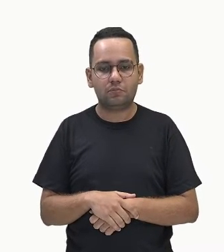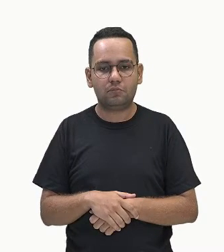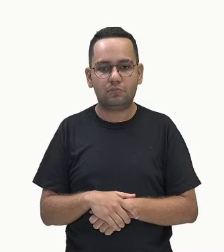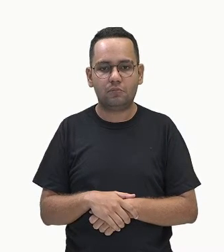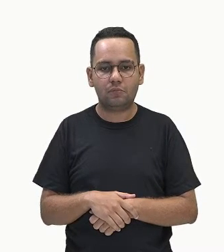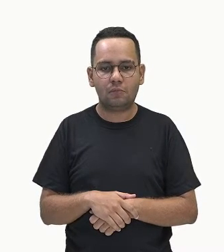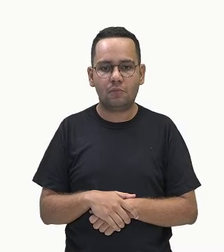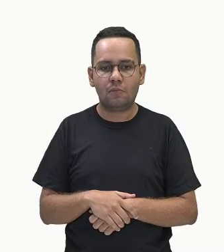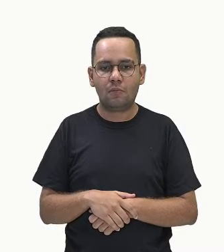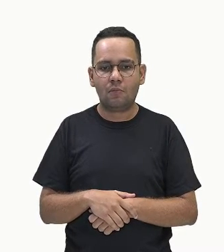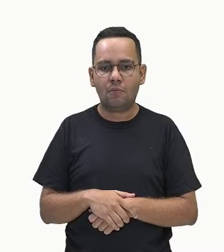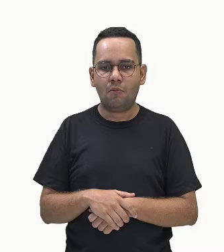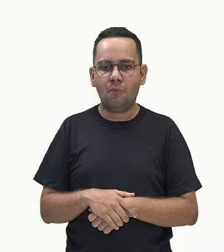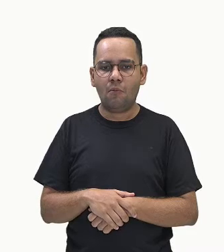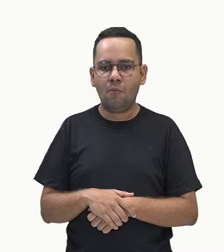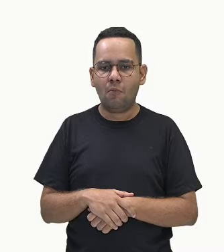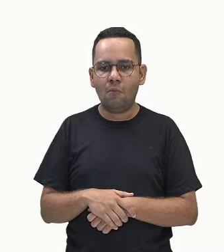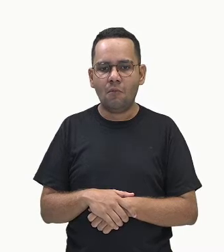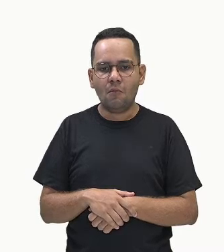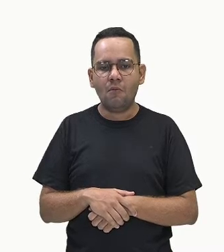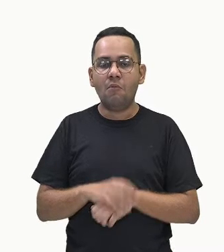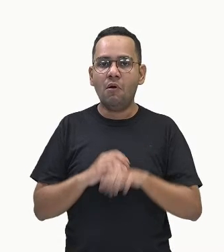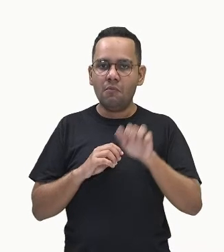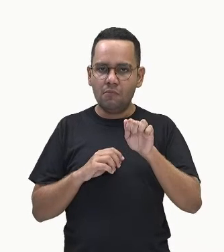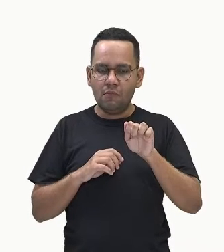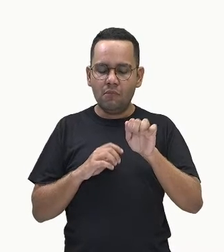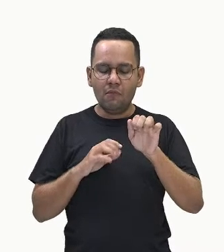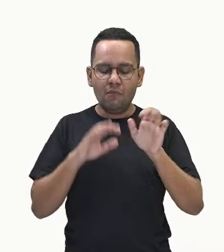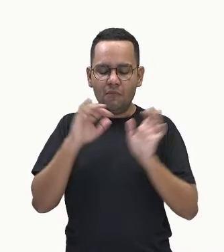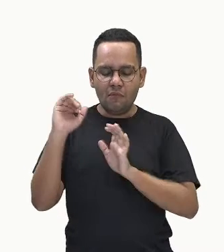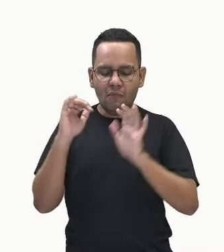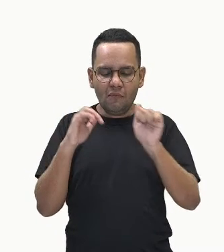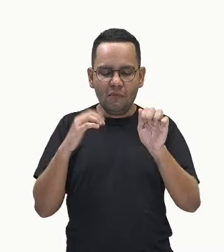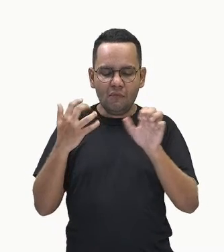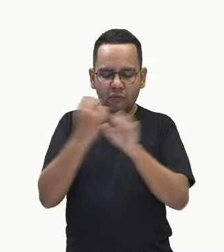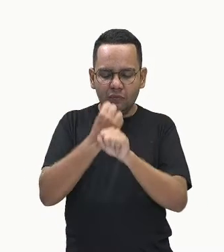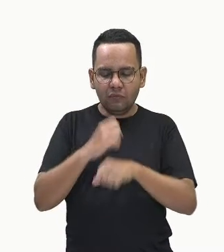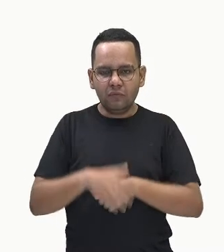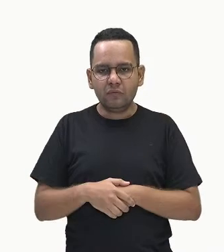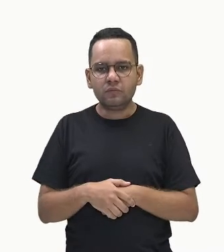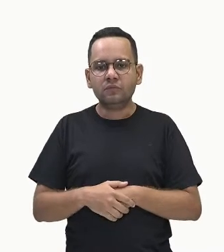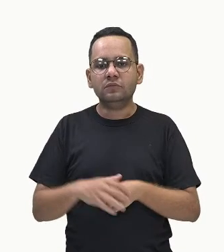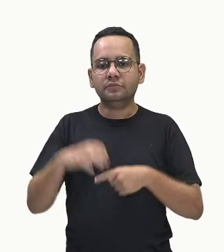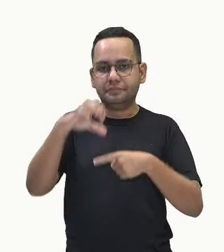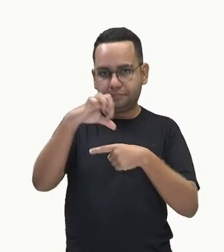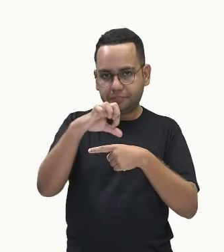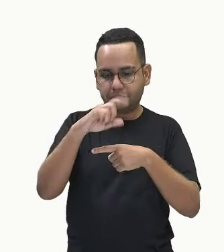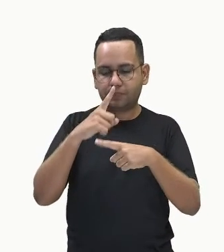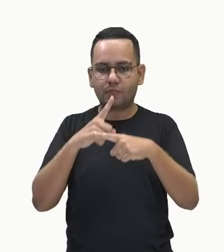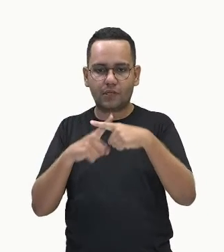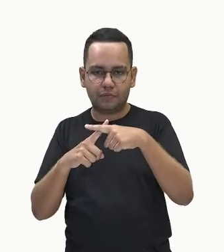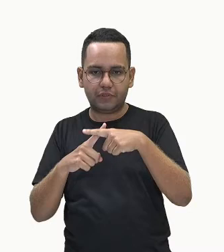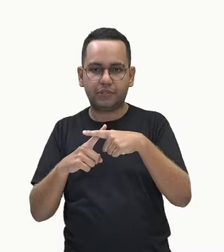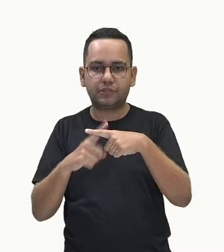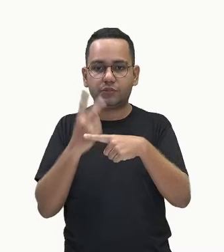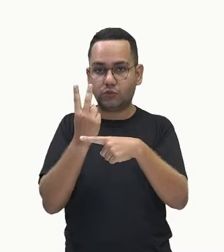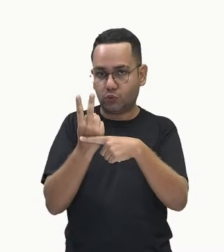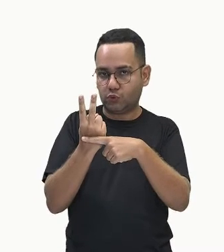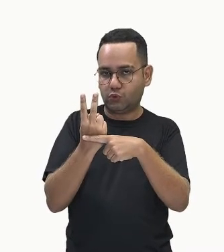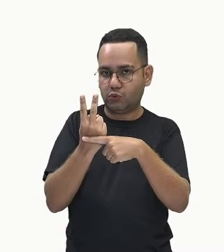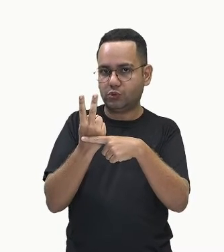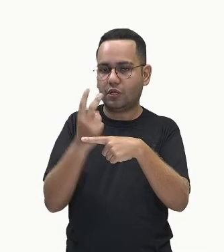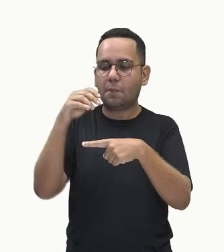Então, a área vai ficar igual a 9 vezes a medida do seu